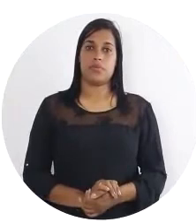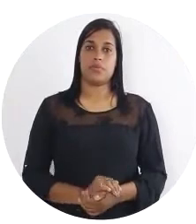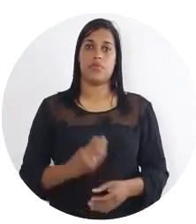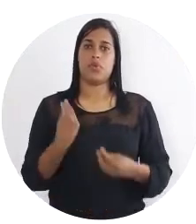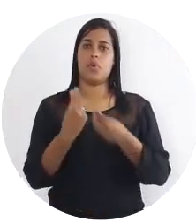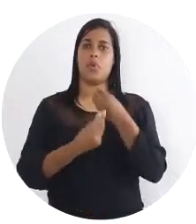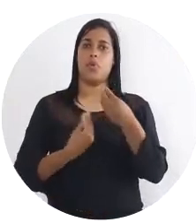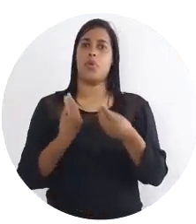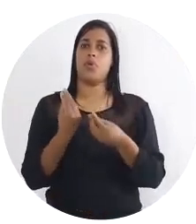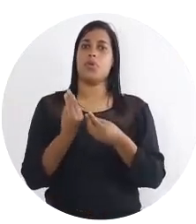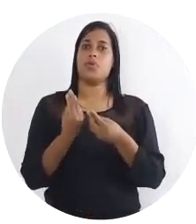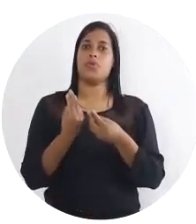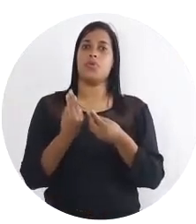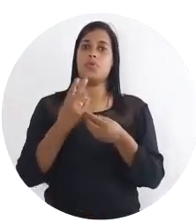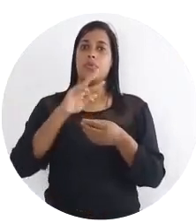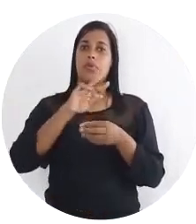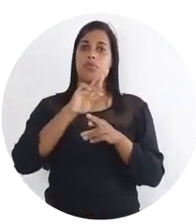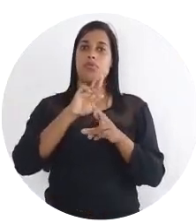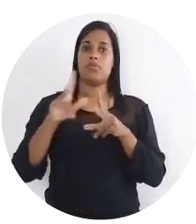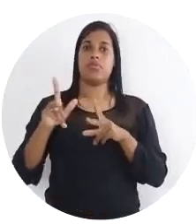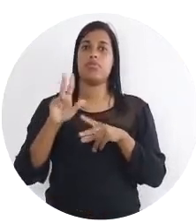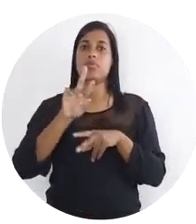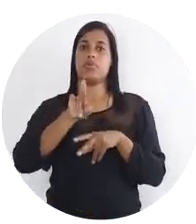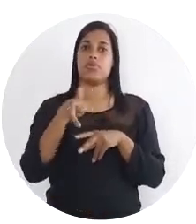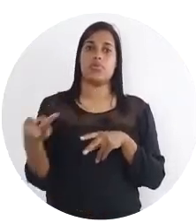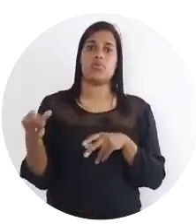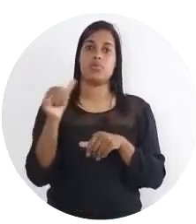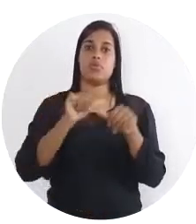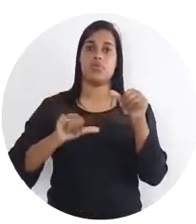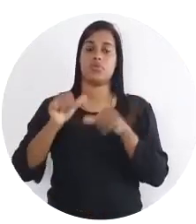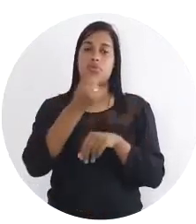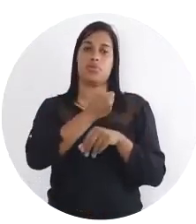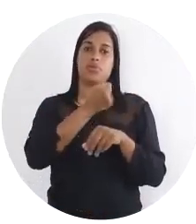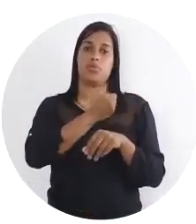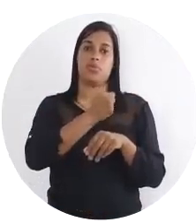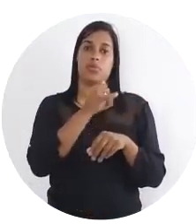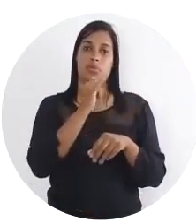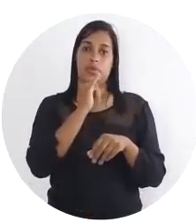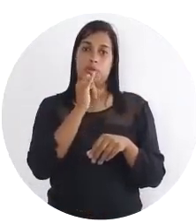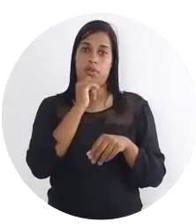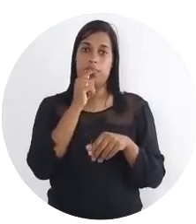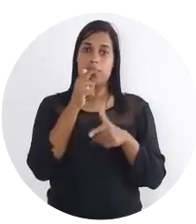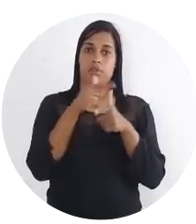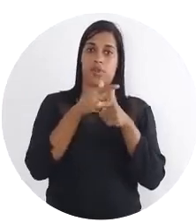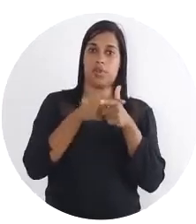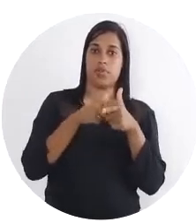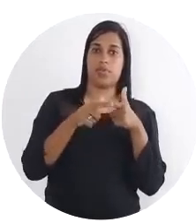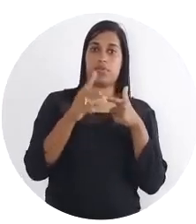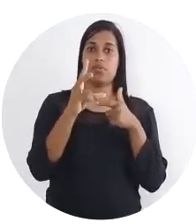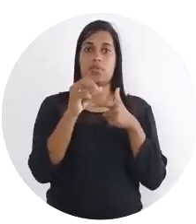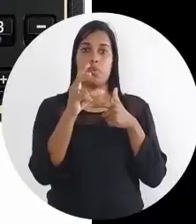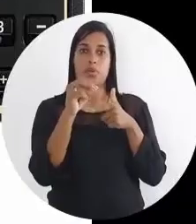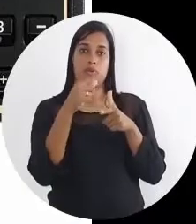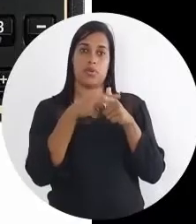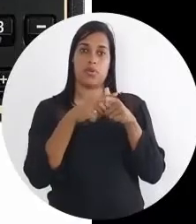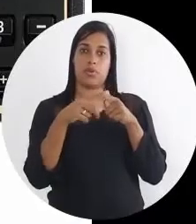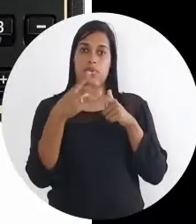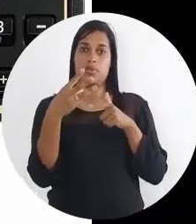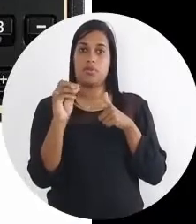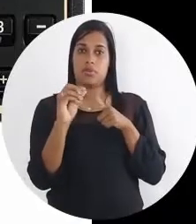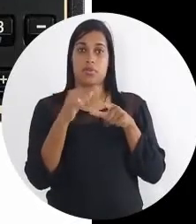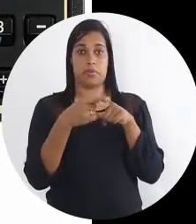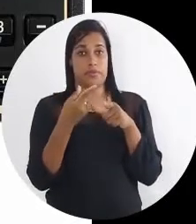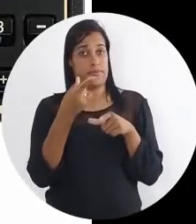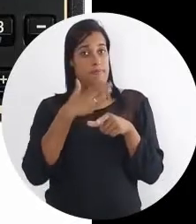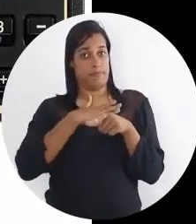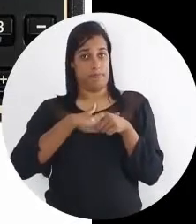Como fazemos então para inverter o número? Vamos supor que você tenha feito a divisão de 50 por 30, mas o que você